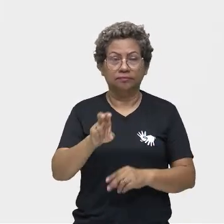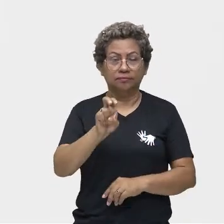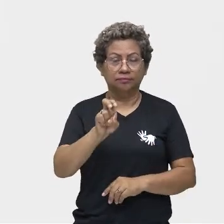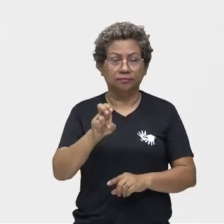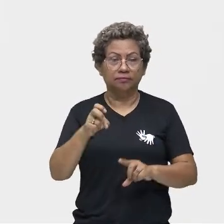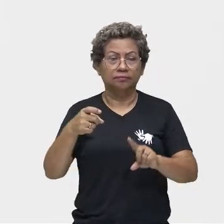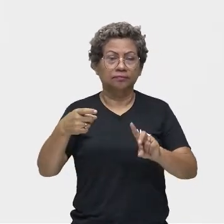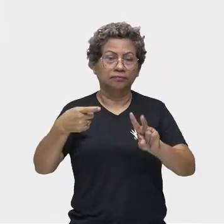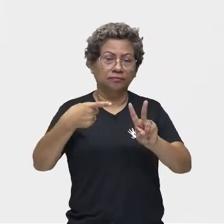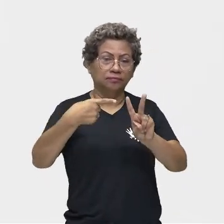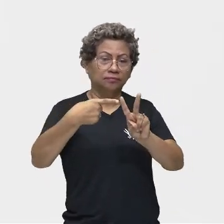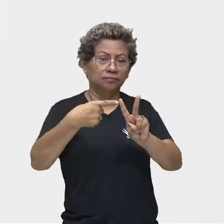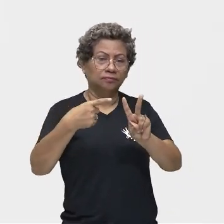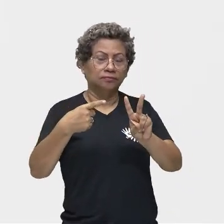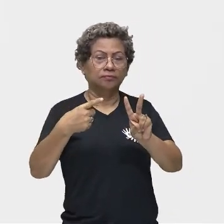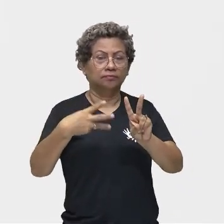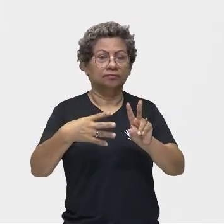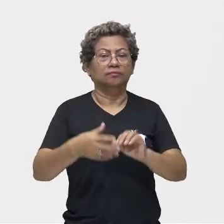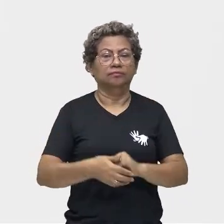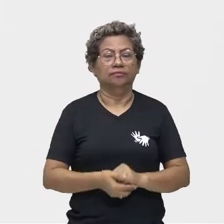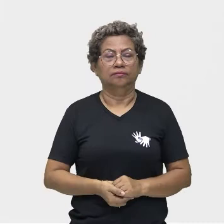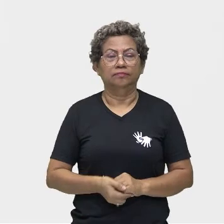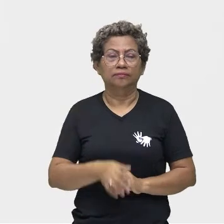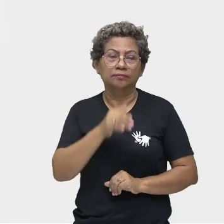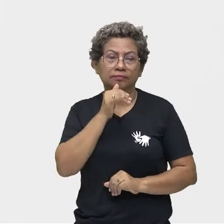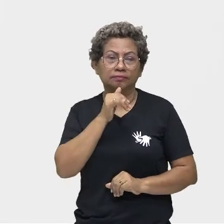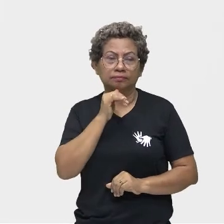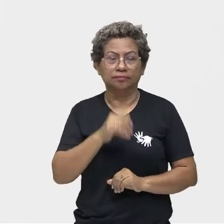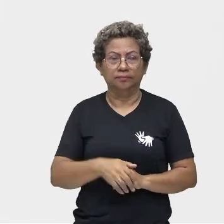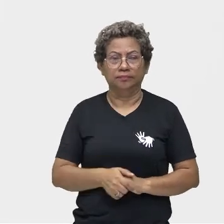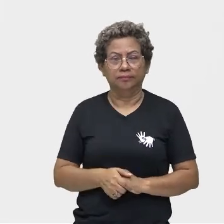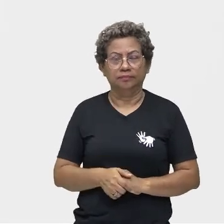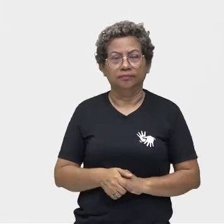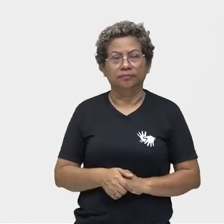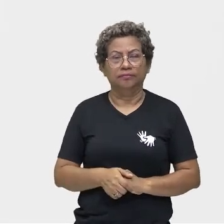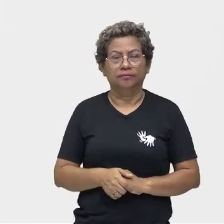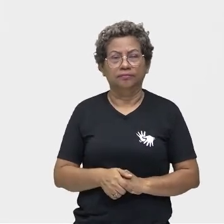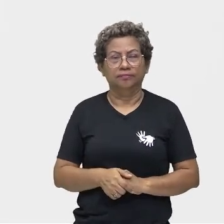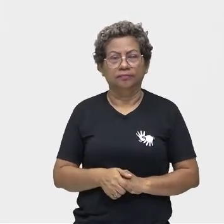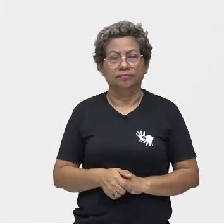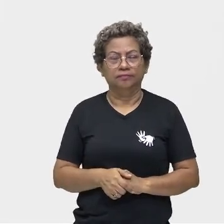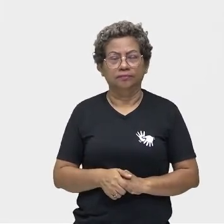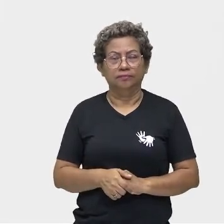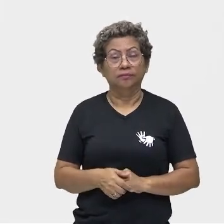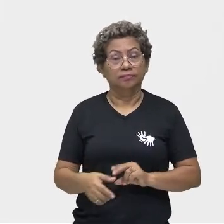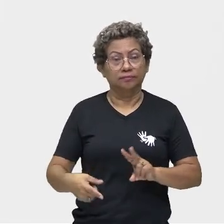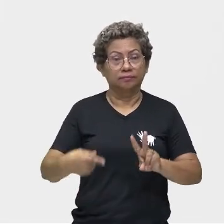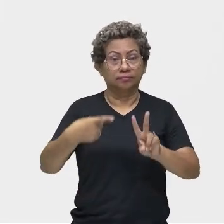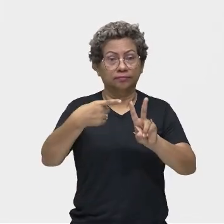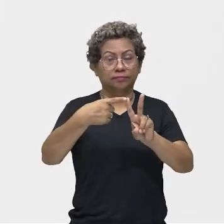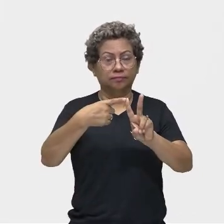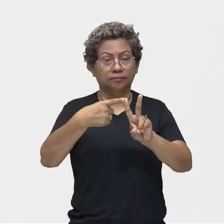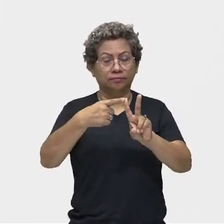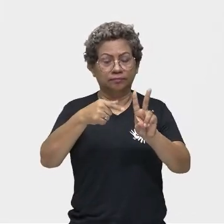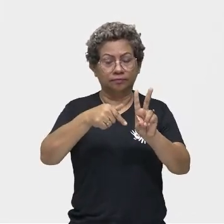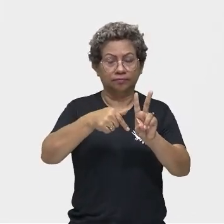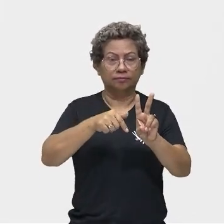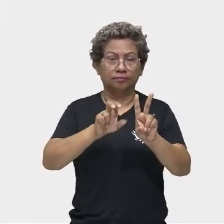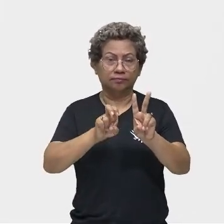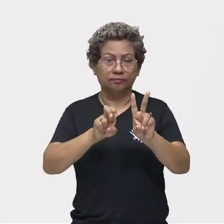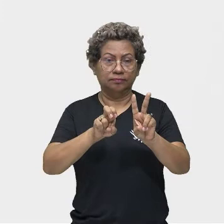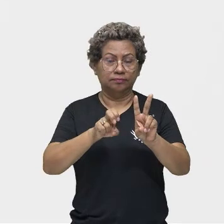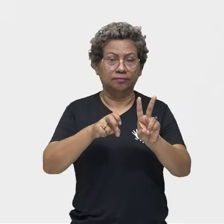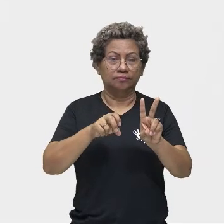tenho raiz de 75, correto? Nós podemos decompor isso daqui em fatores primos. Decompondo em fatores primos, nós vamos